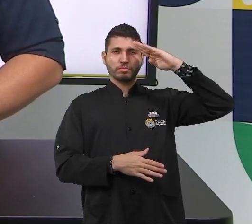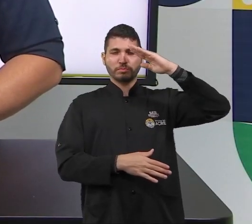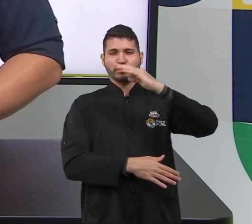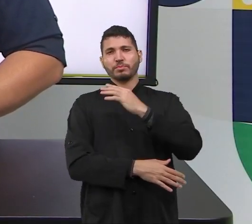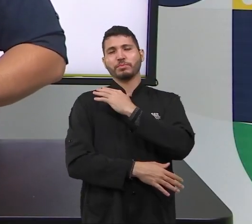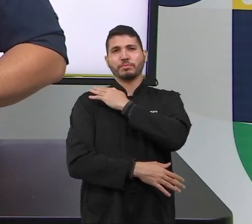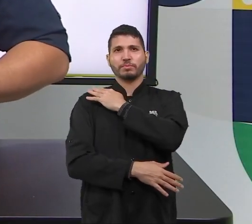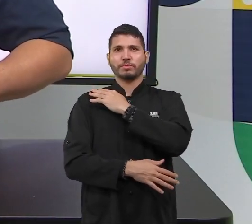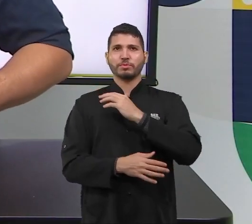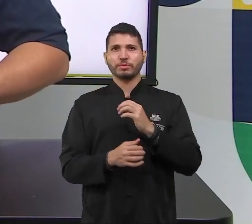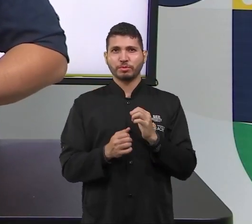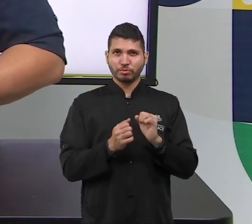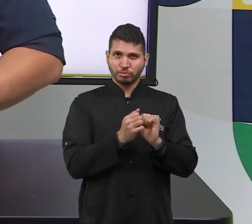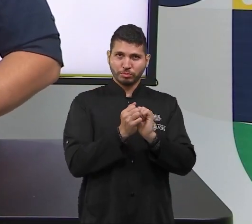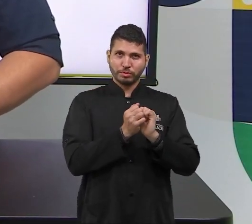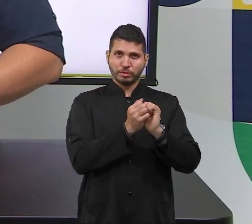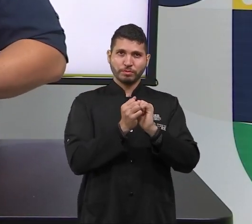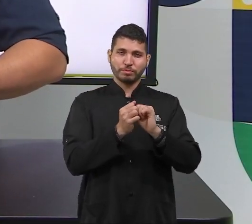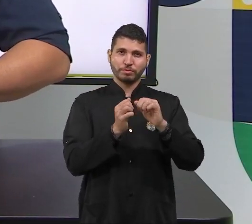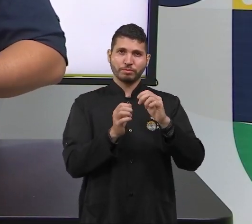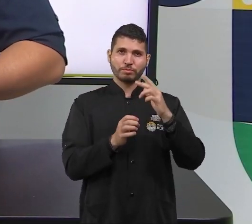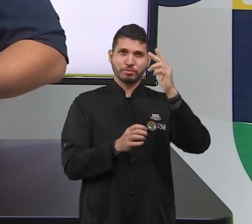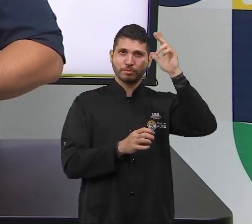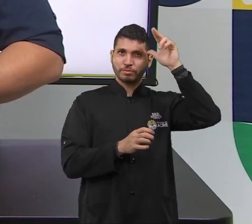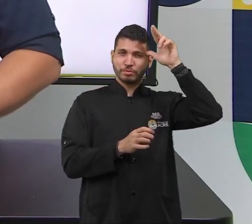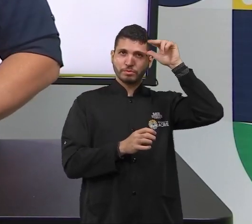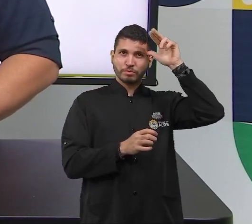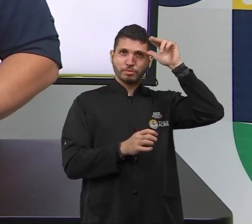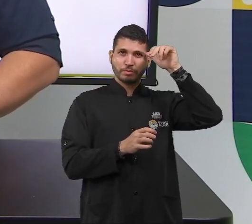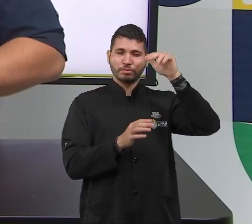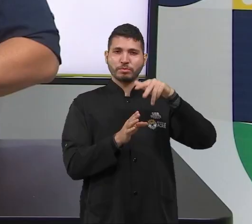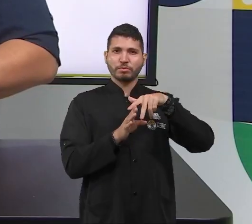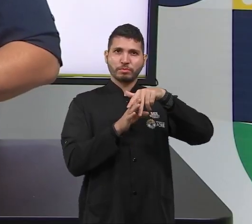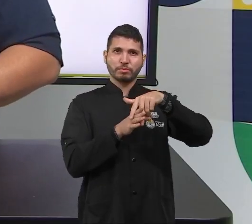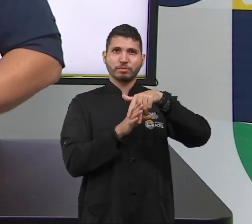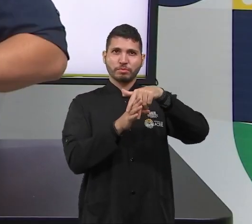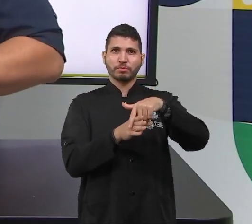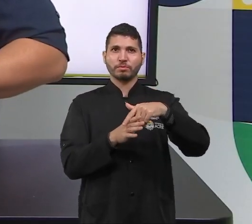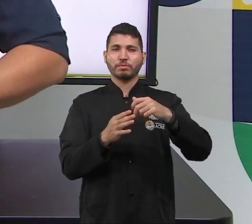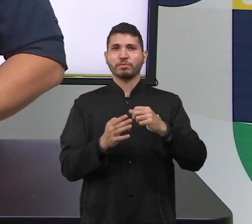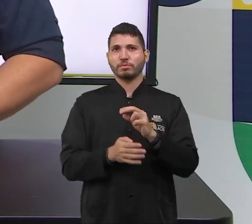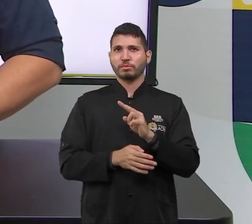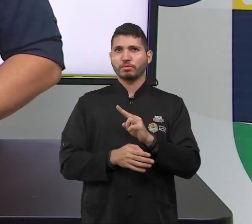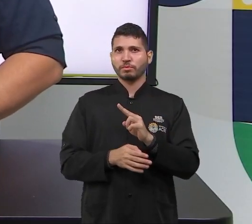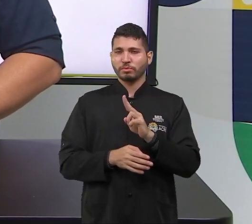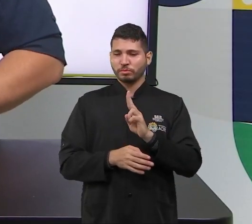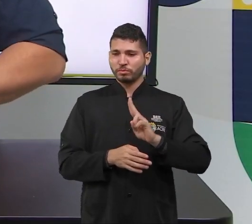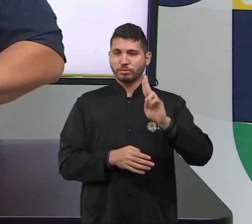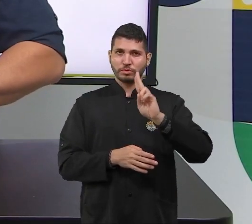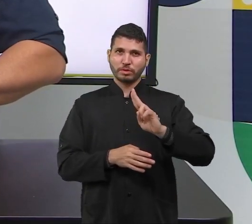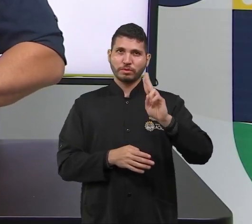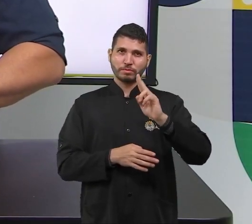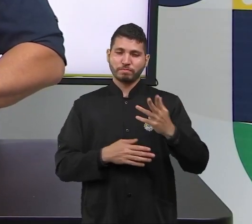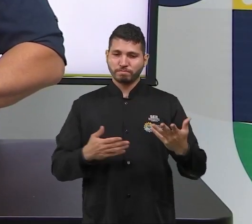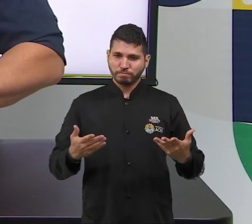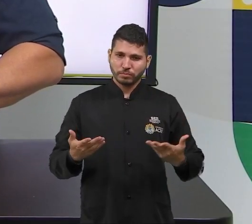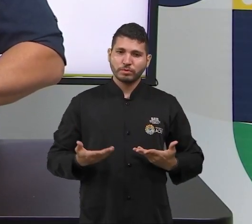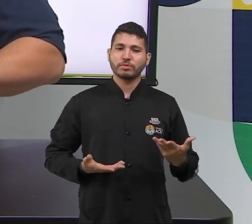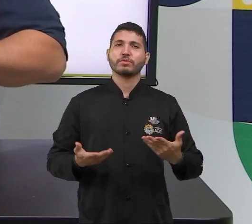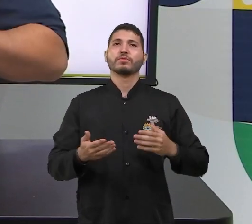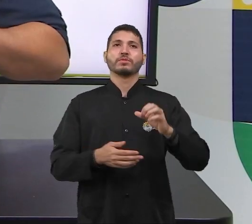nobres, os cavaleiros, pegavam os seus servos, armavam eles e iam para a guerra. Agora